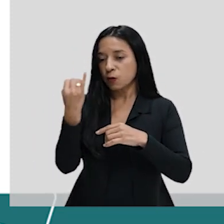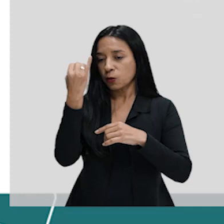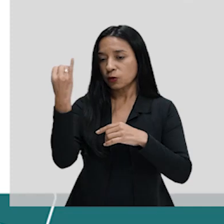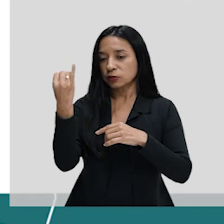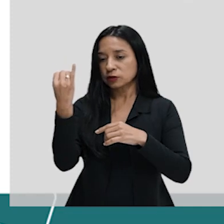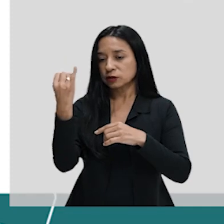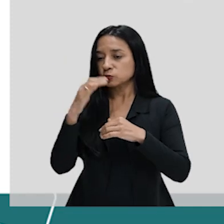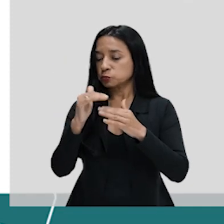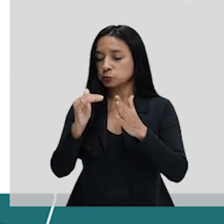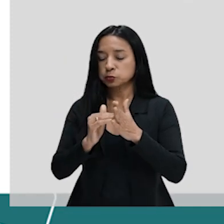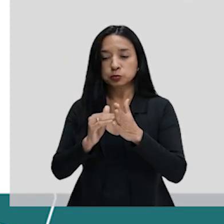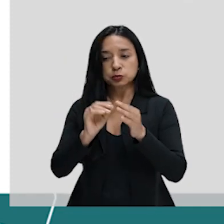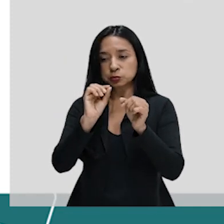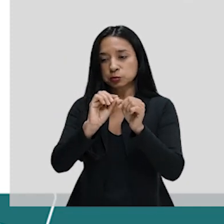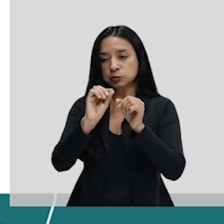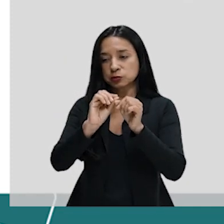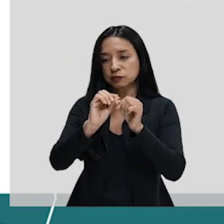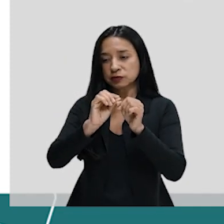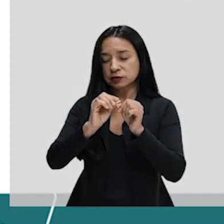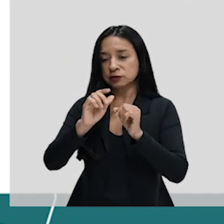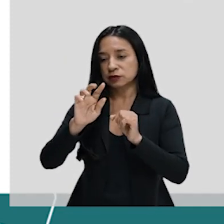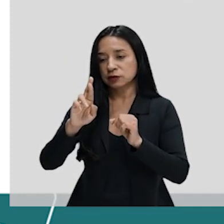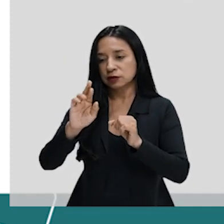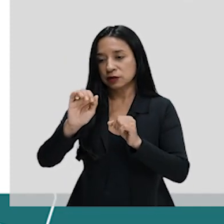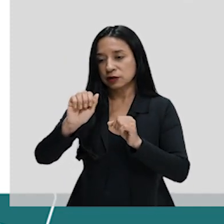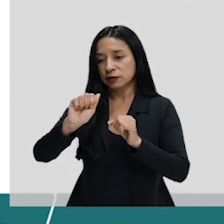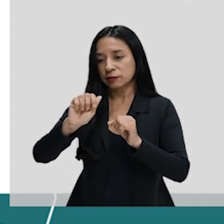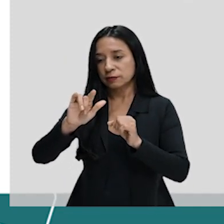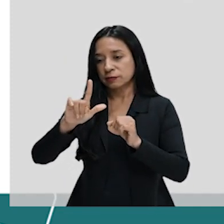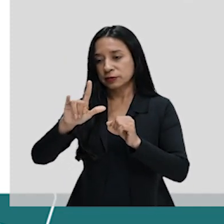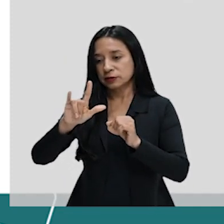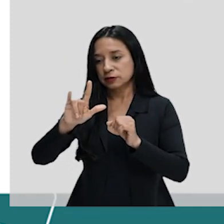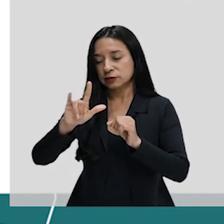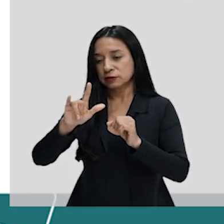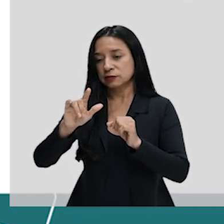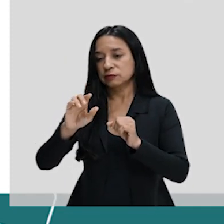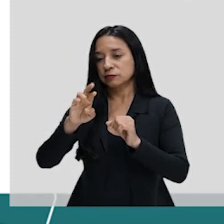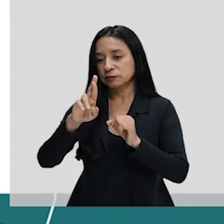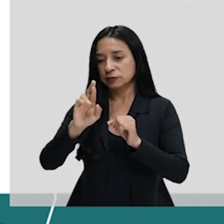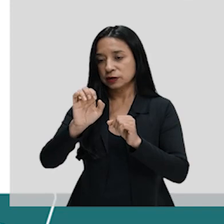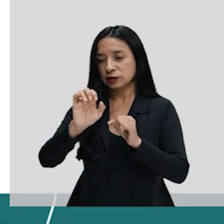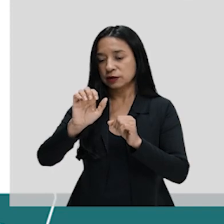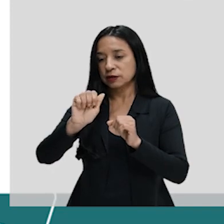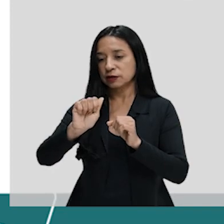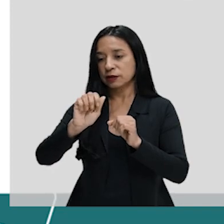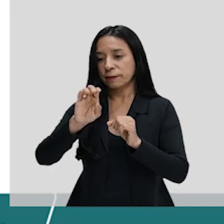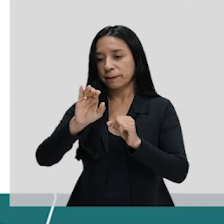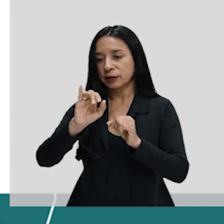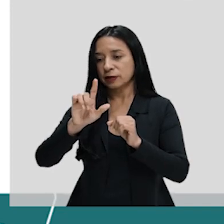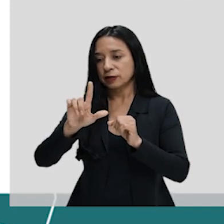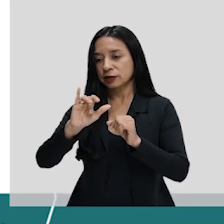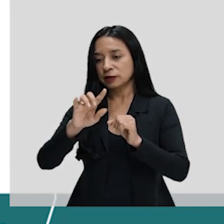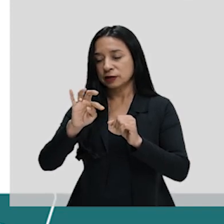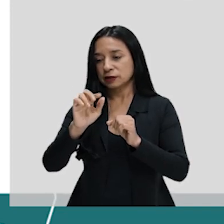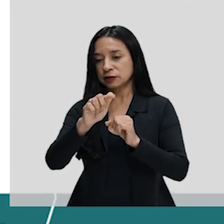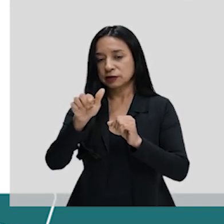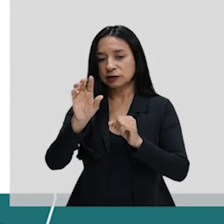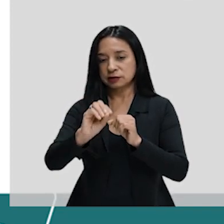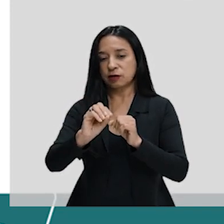a afetividade, a socialização, a integração entre os indivíduos. O poder